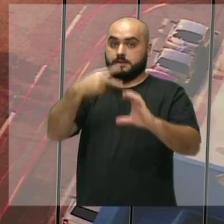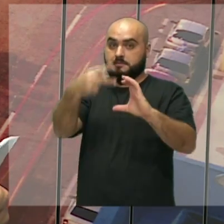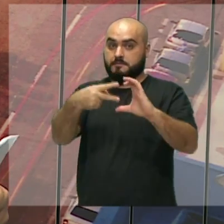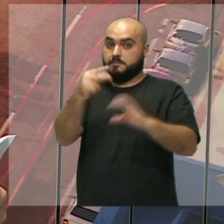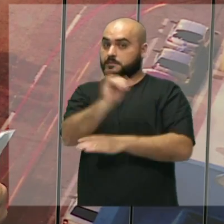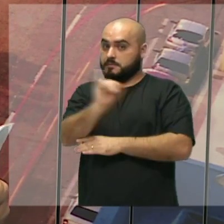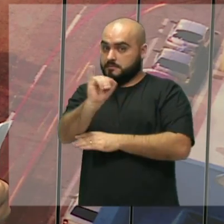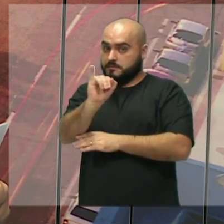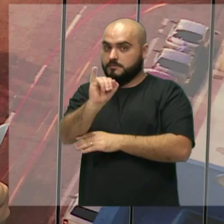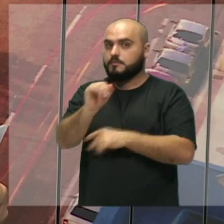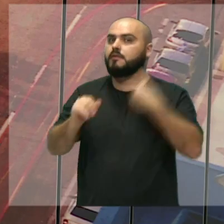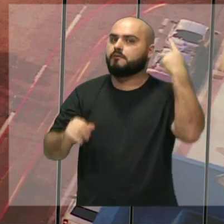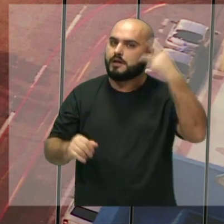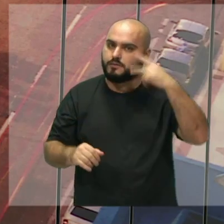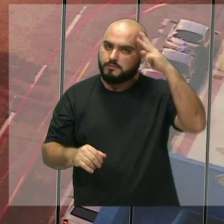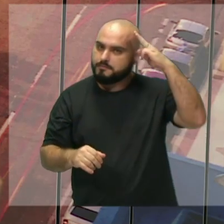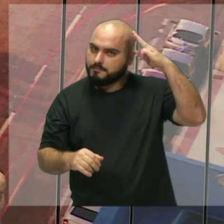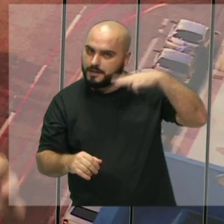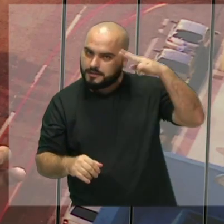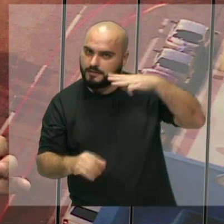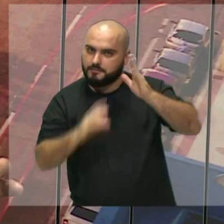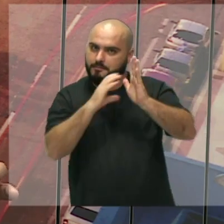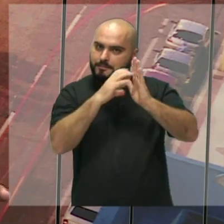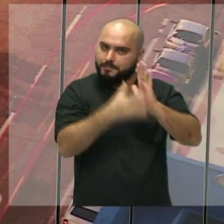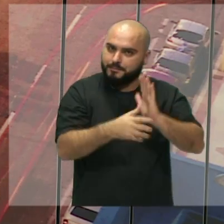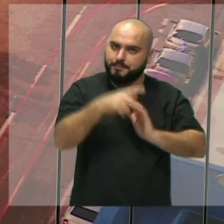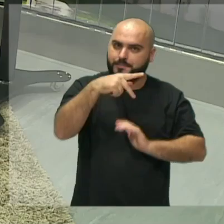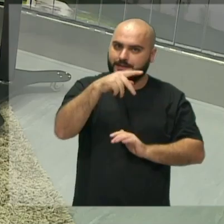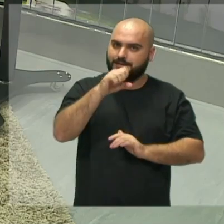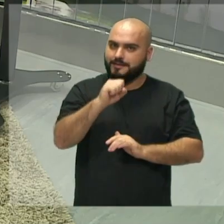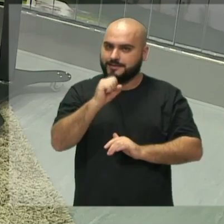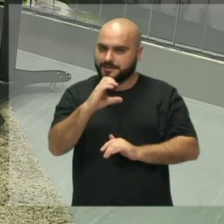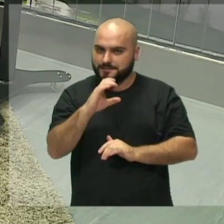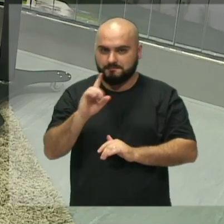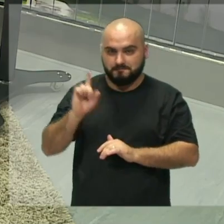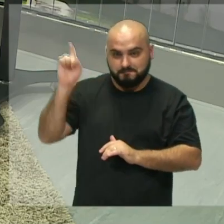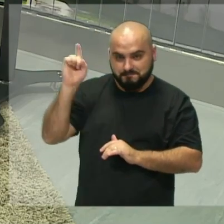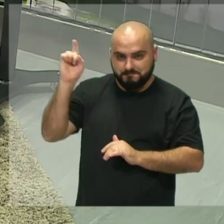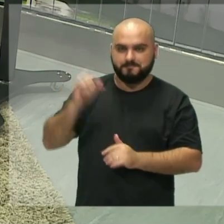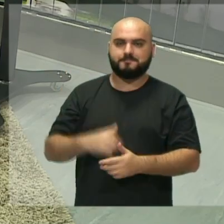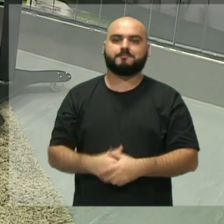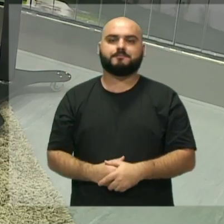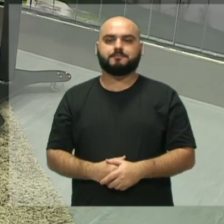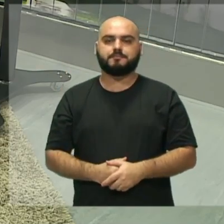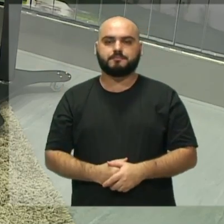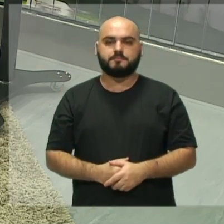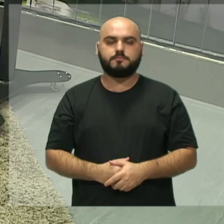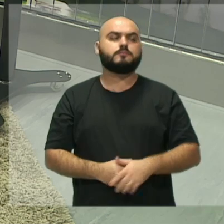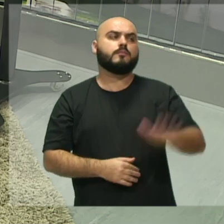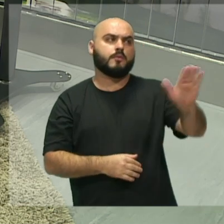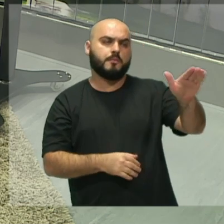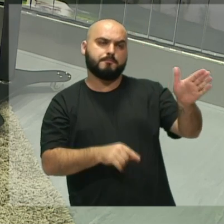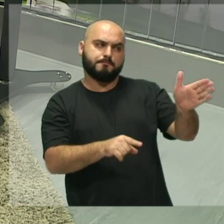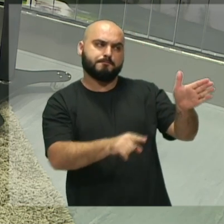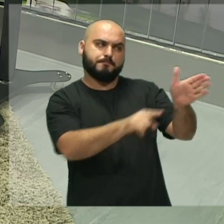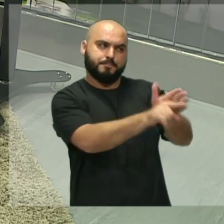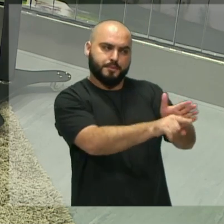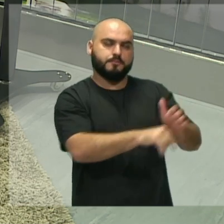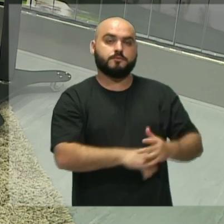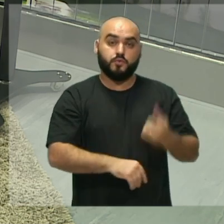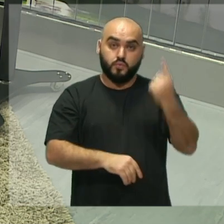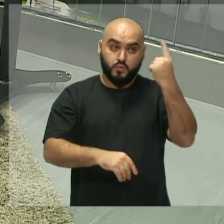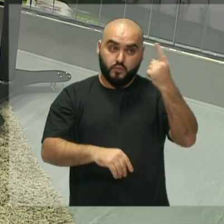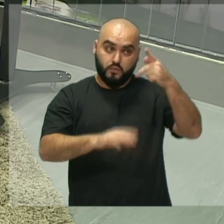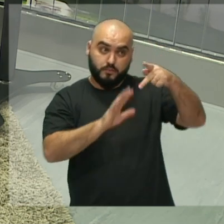Itajaí, vereador Marcelo Werner, do PSC. Bom, vereador, um projeto de lei seu